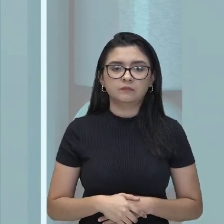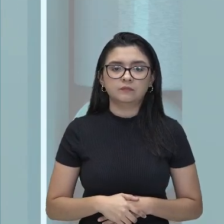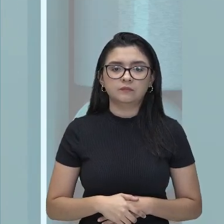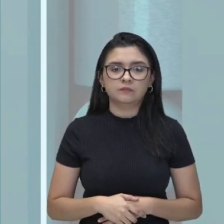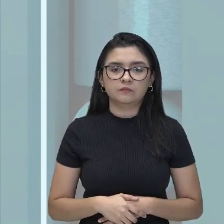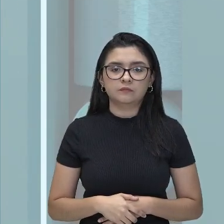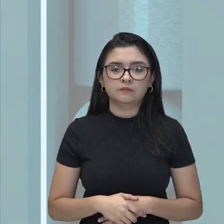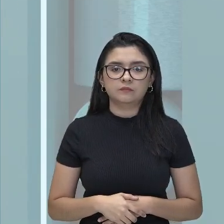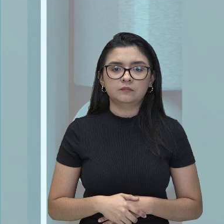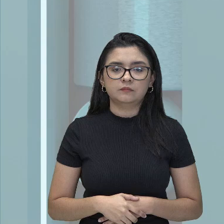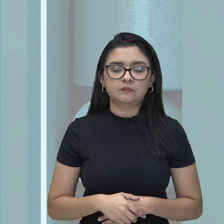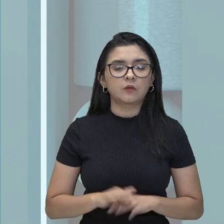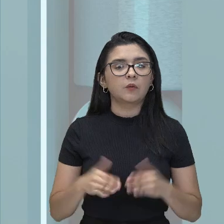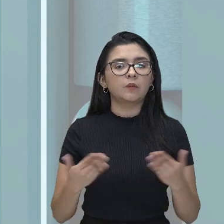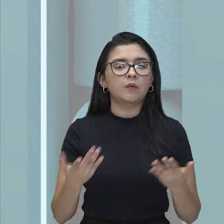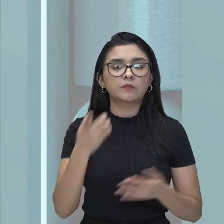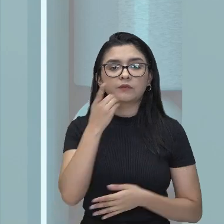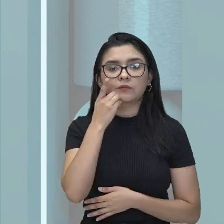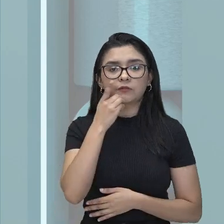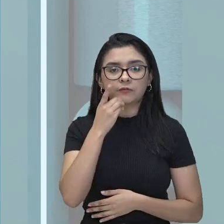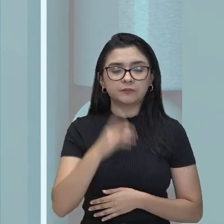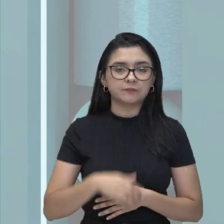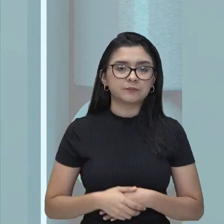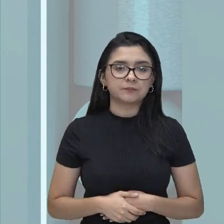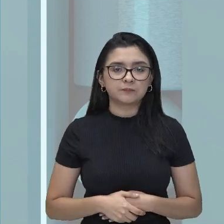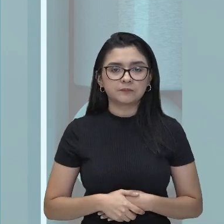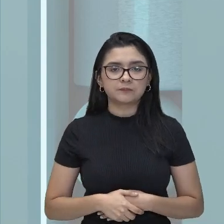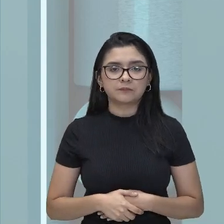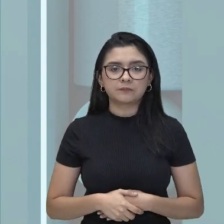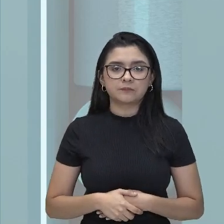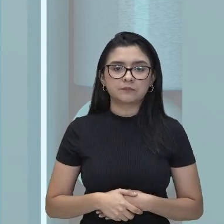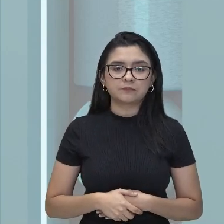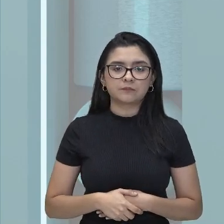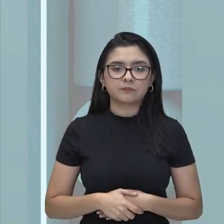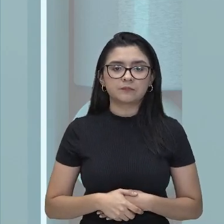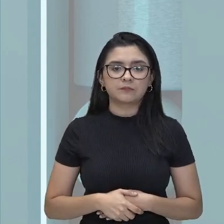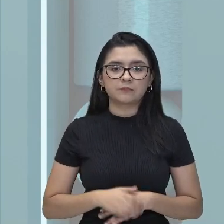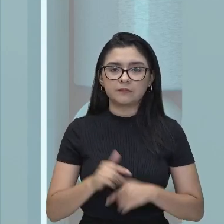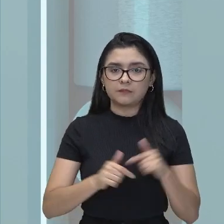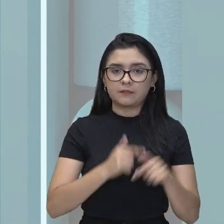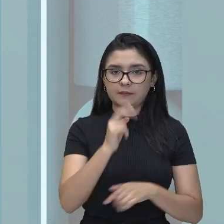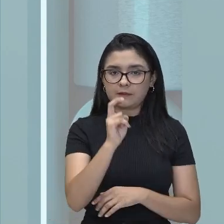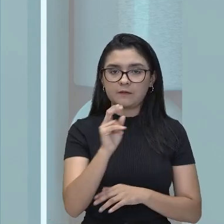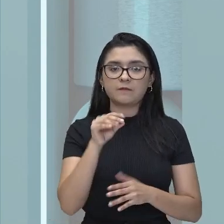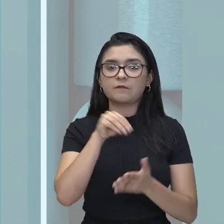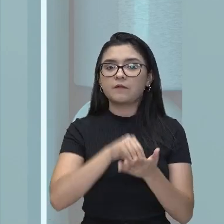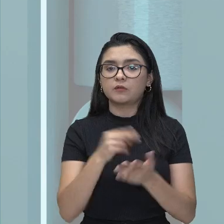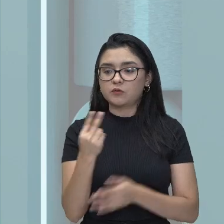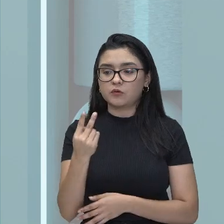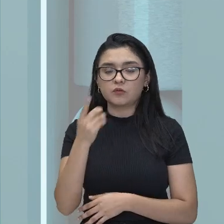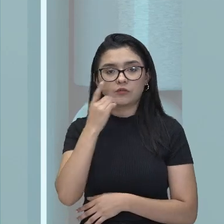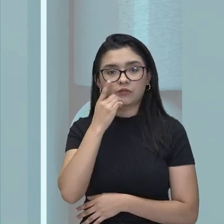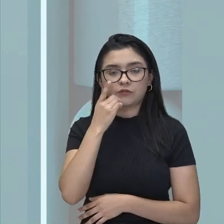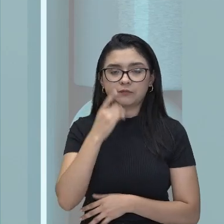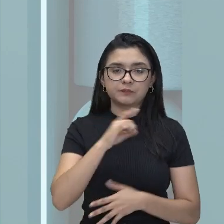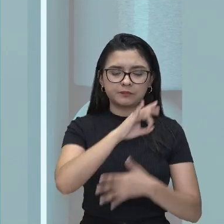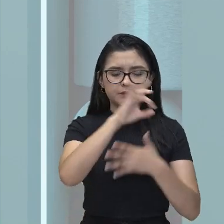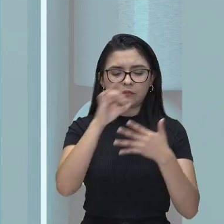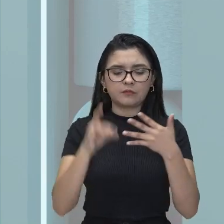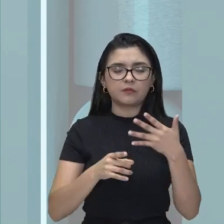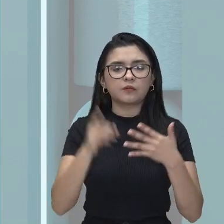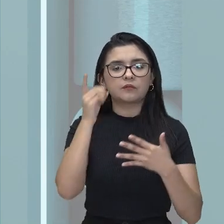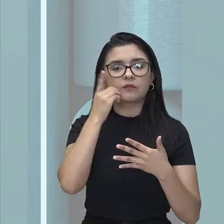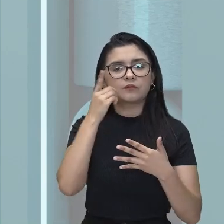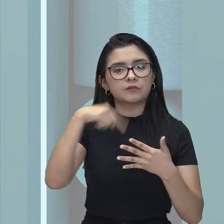bernes que dia é esse aí só que eu trabalhei cinco dias faltam para nós dois dias cada um desses dias vocês